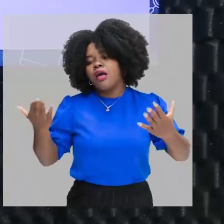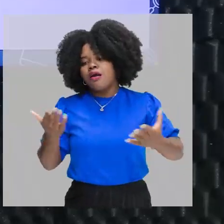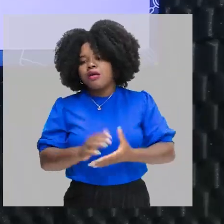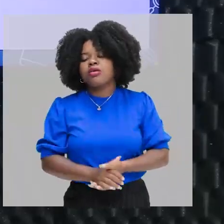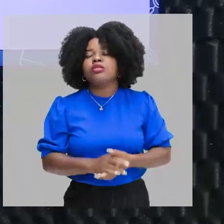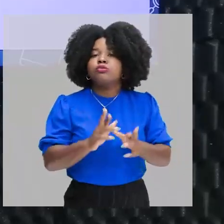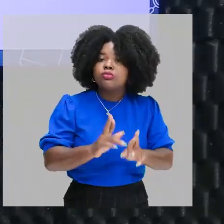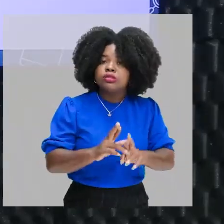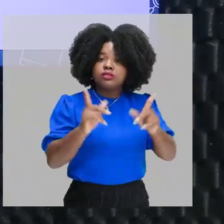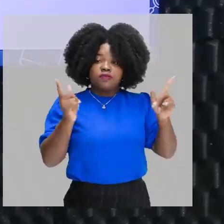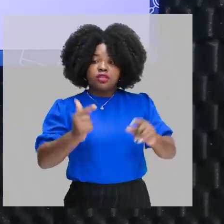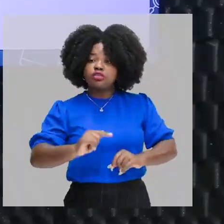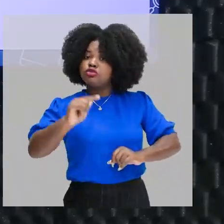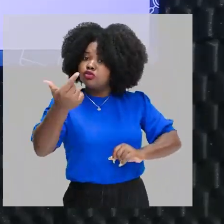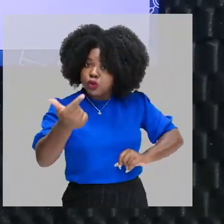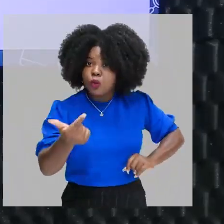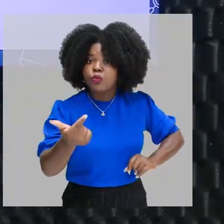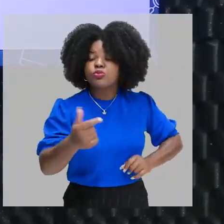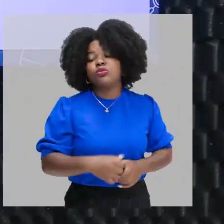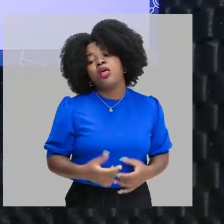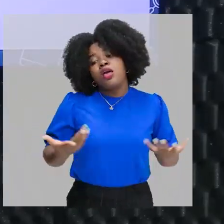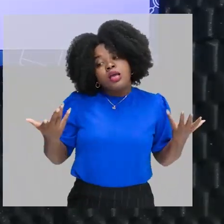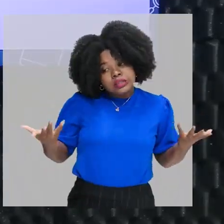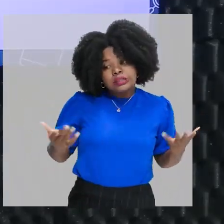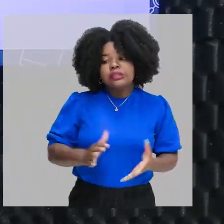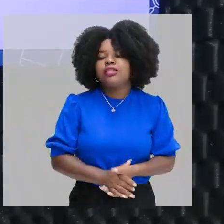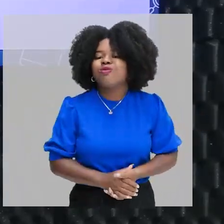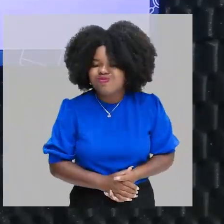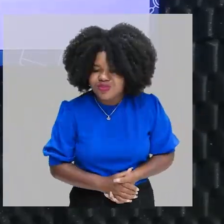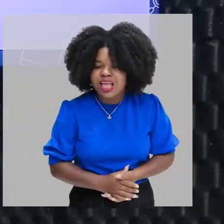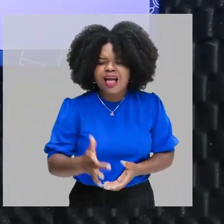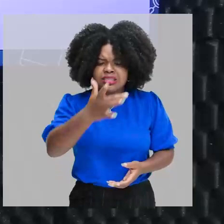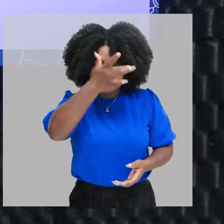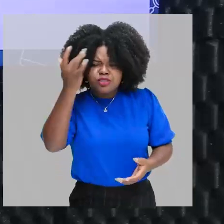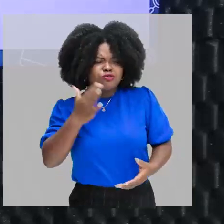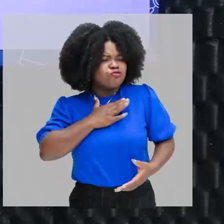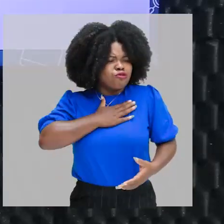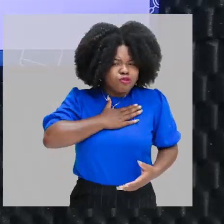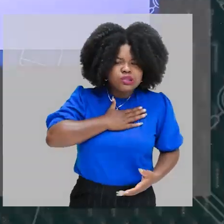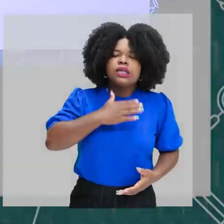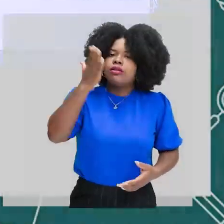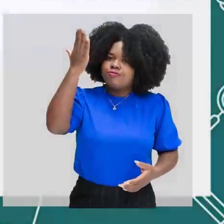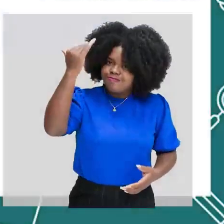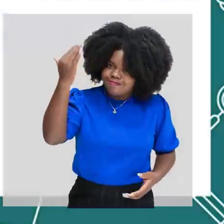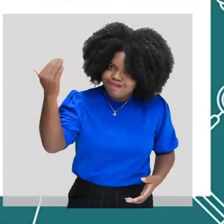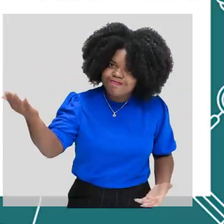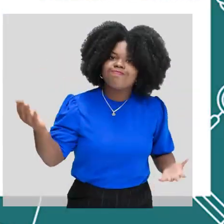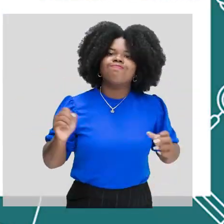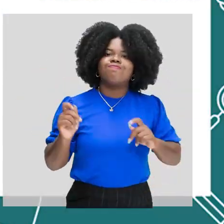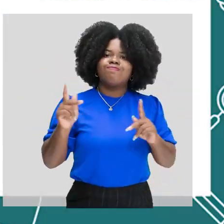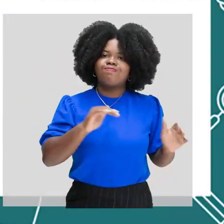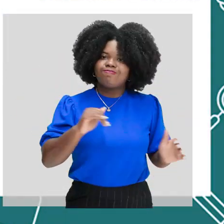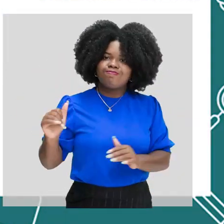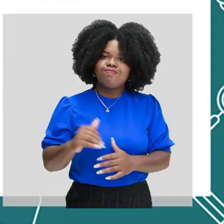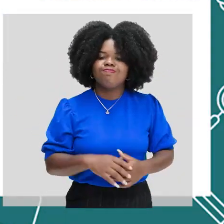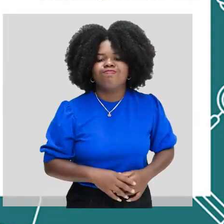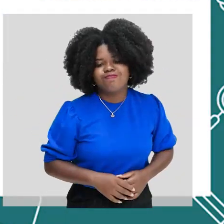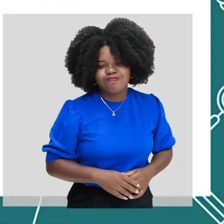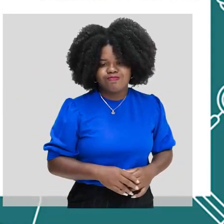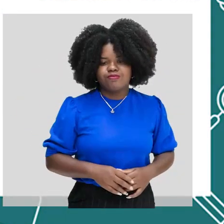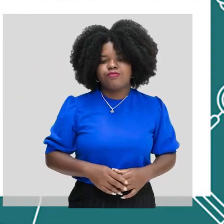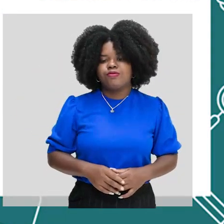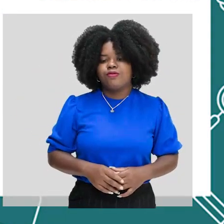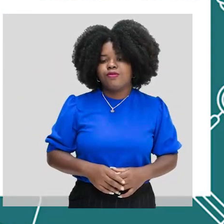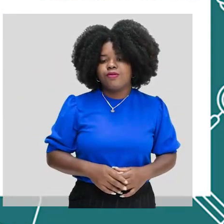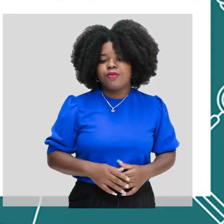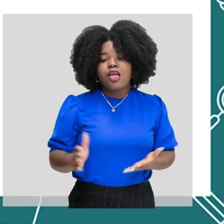ser diferente dos outros. Então, ele acabou se estabilizando como essa grande referência, como um símbolo. Algumas das músicas que são